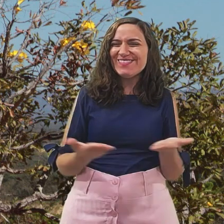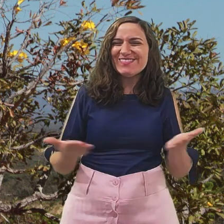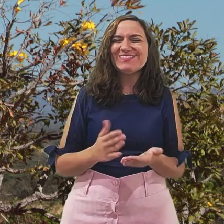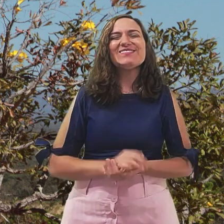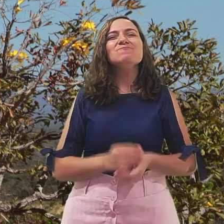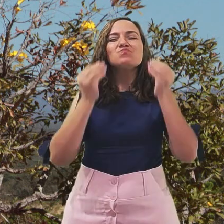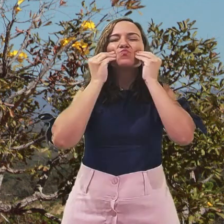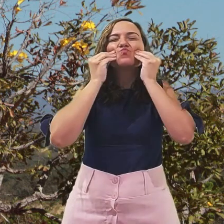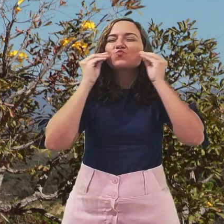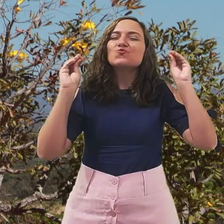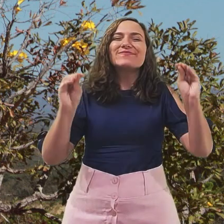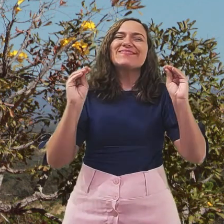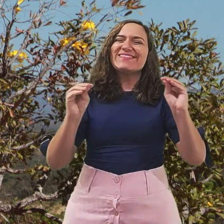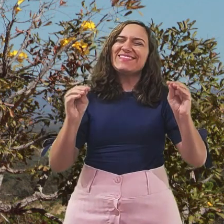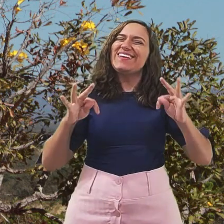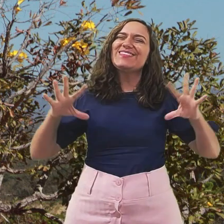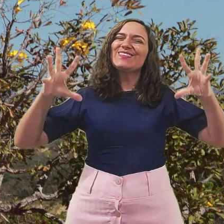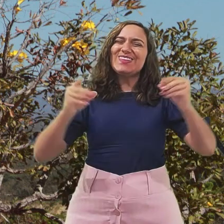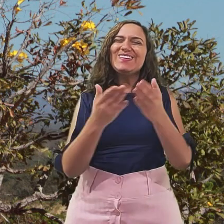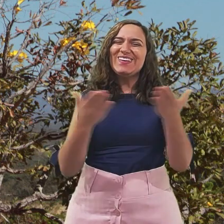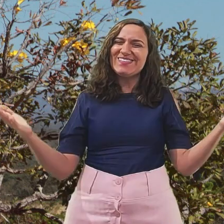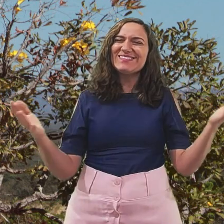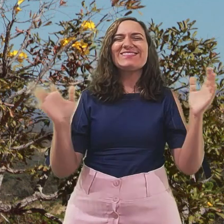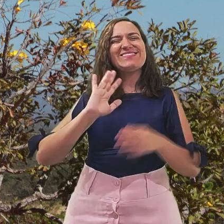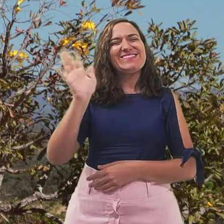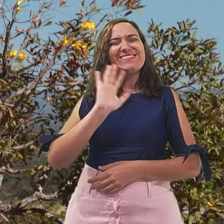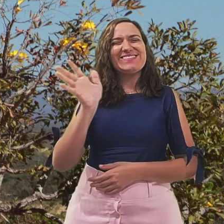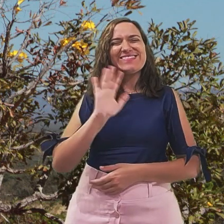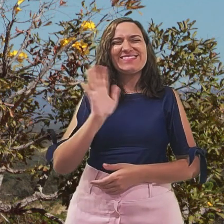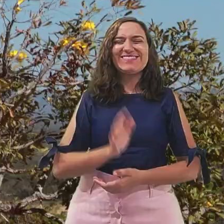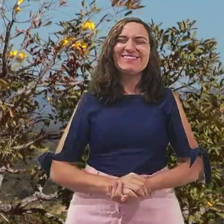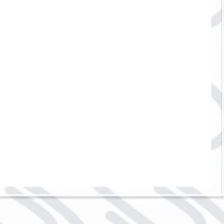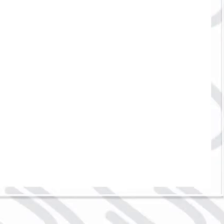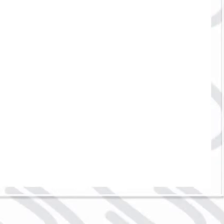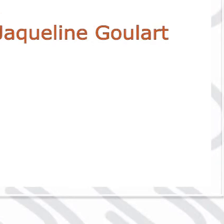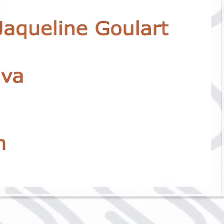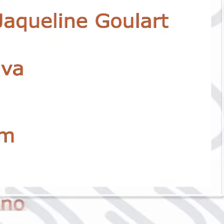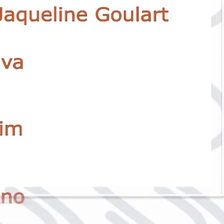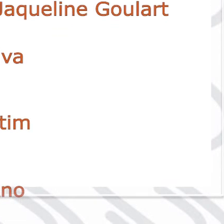Beijos da professora Jussarinha para todos vocês. Tchauzinho, pessoal!